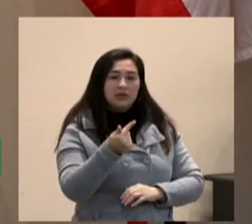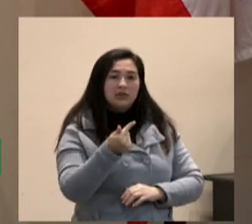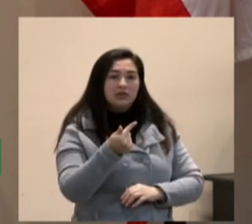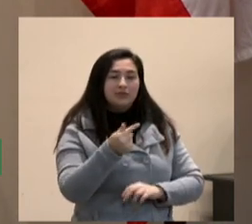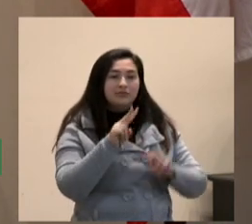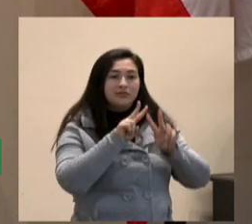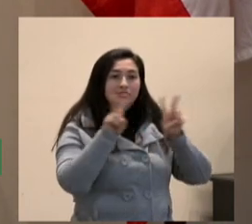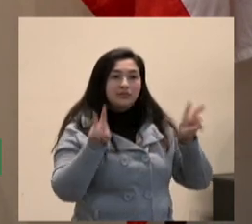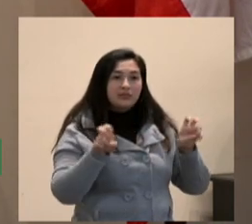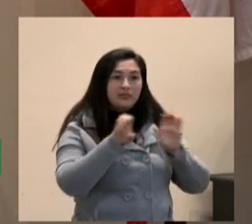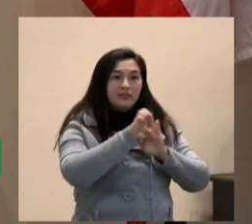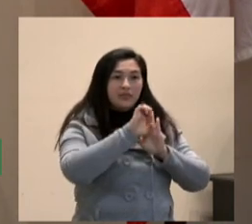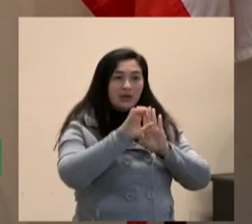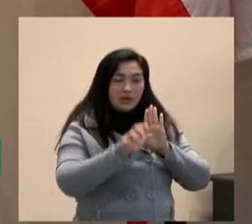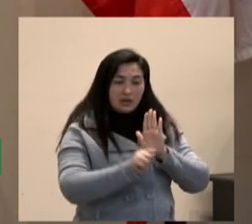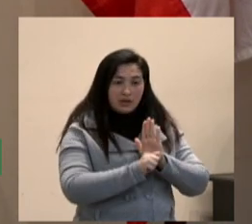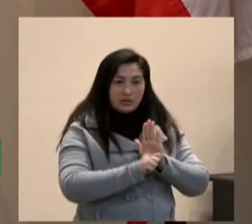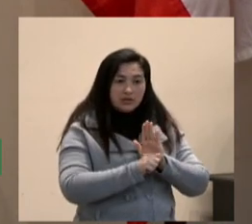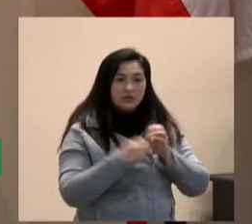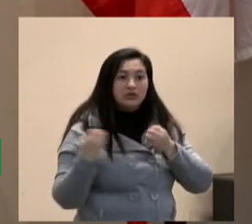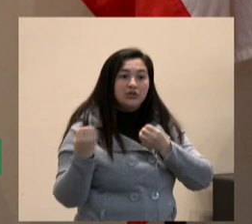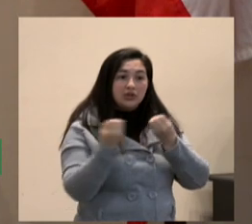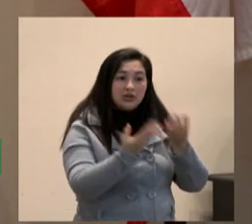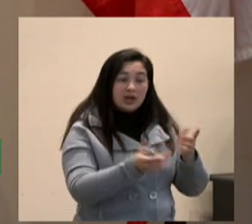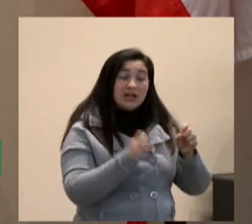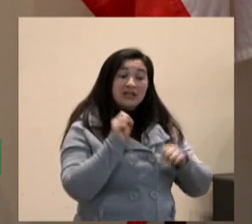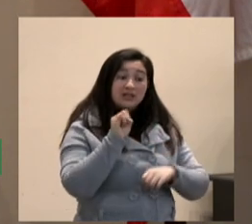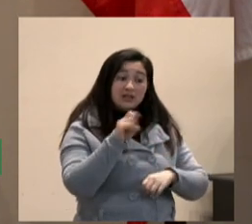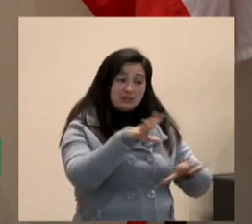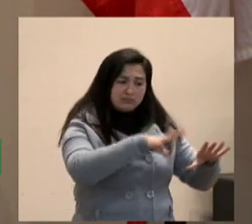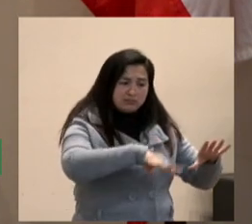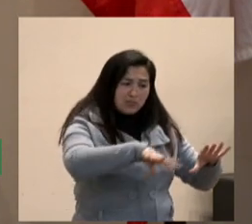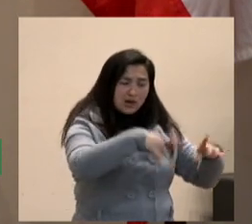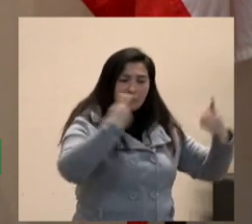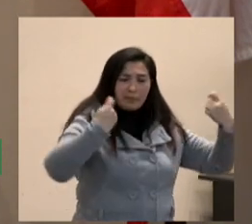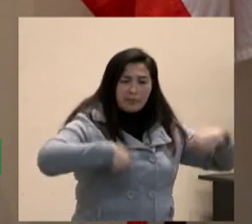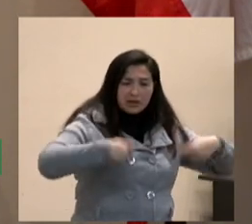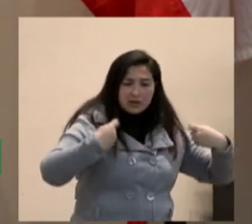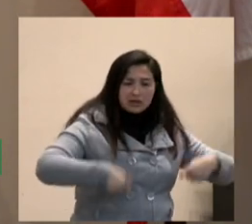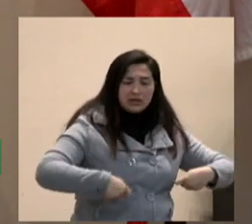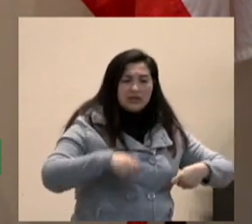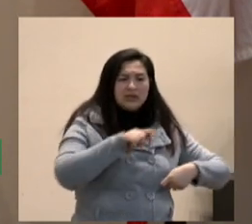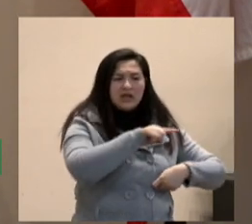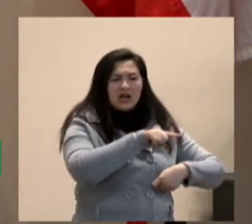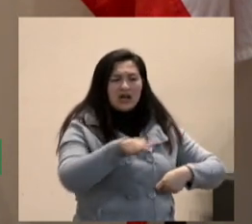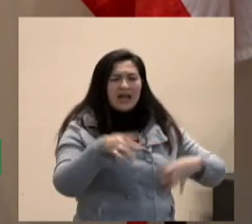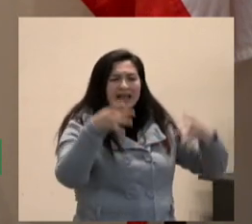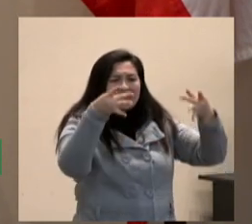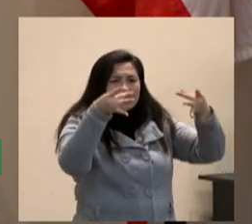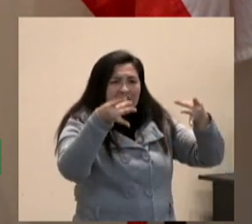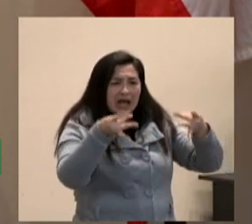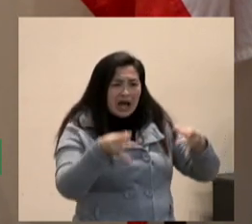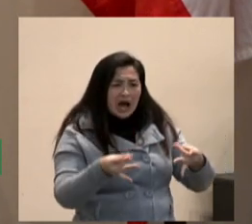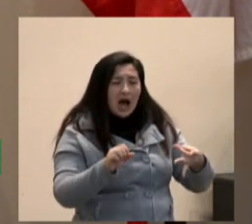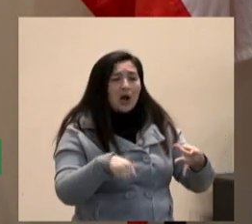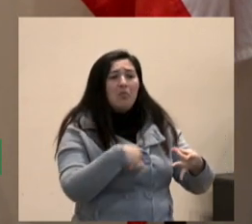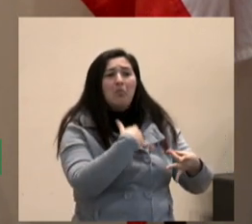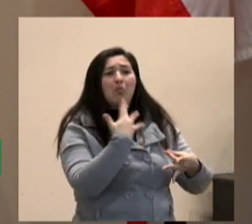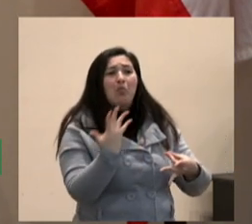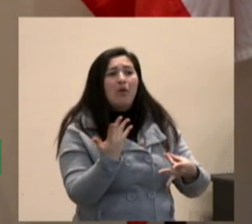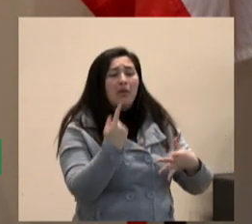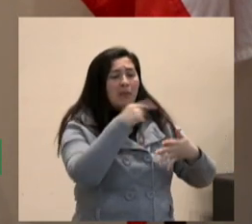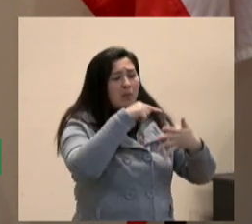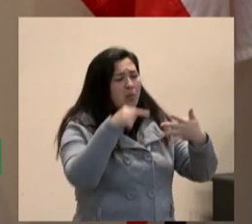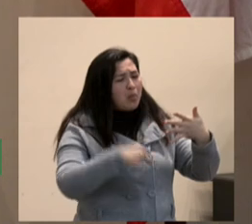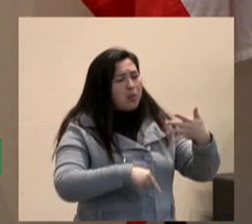ofertada de acordo com as necessidades e as especificidades da população, ou